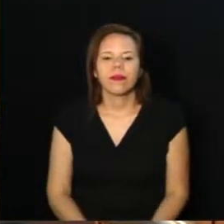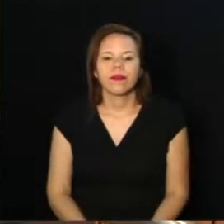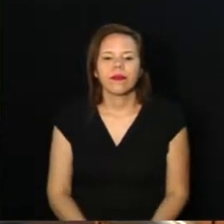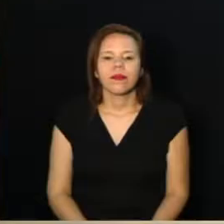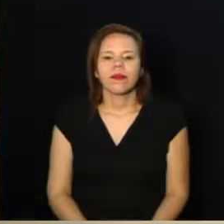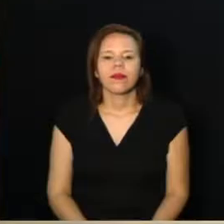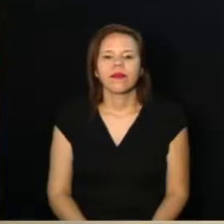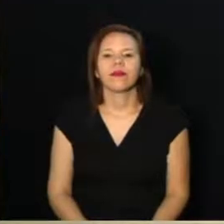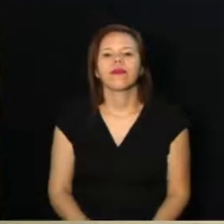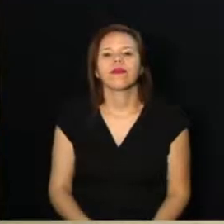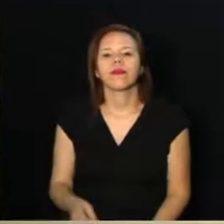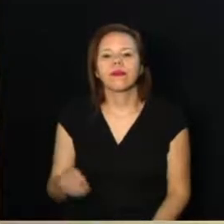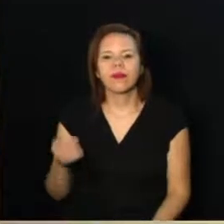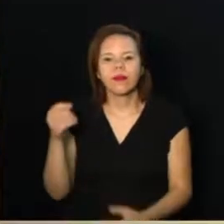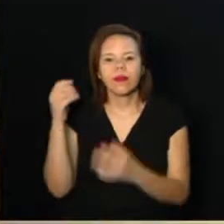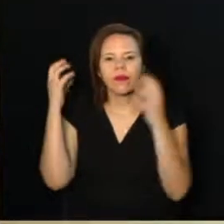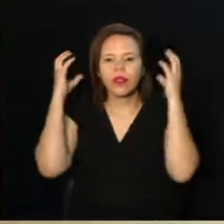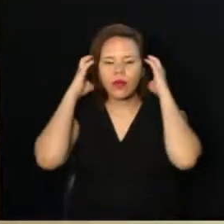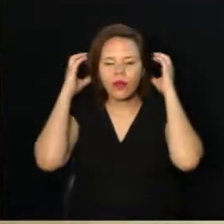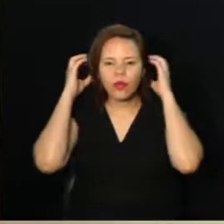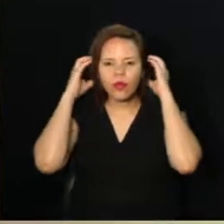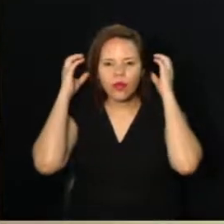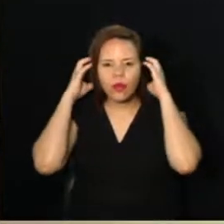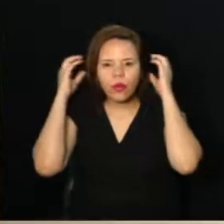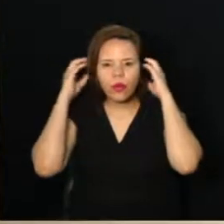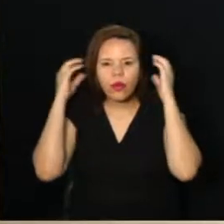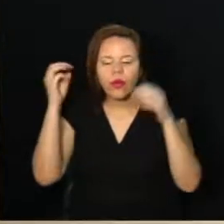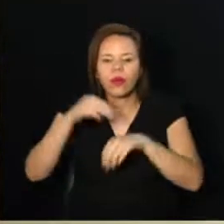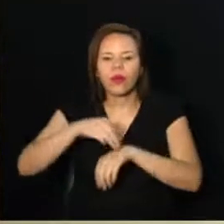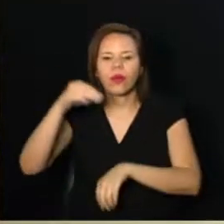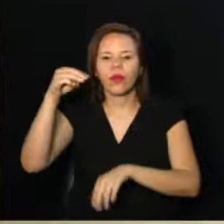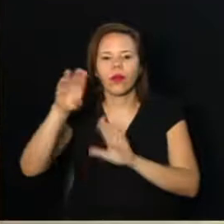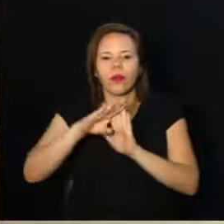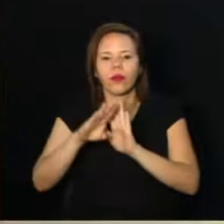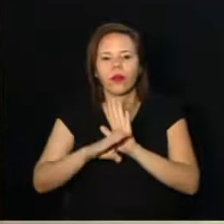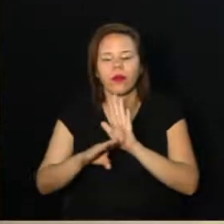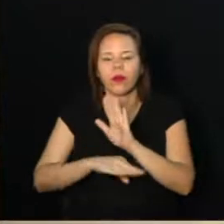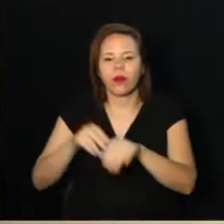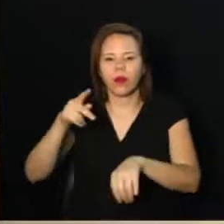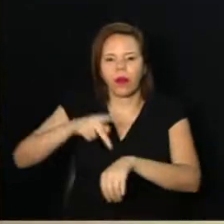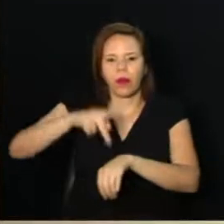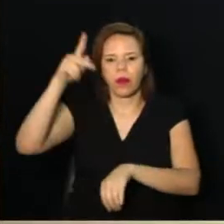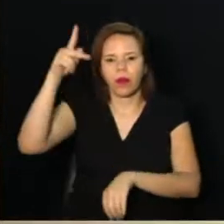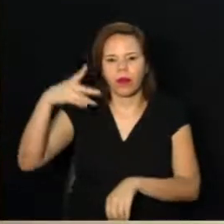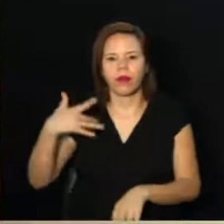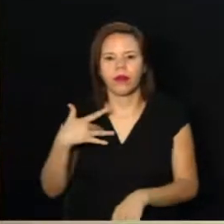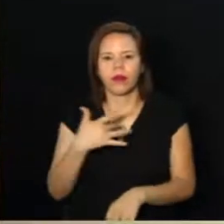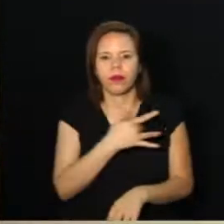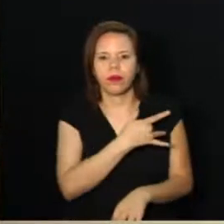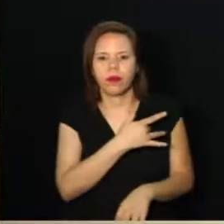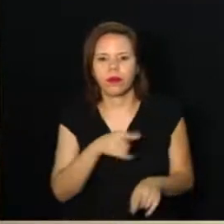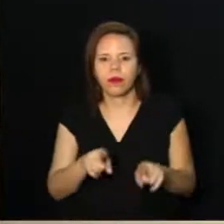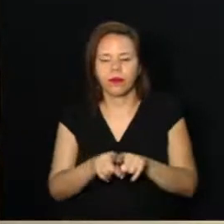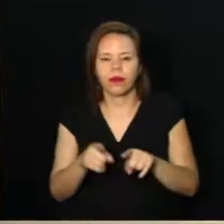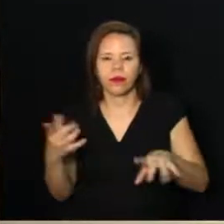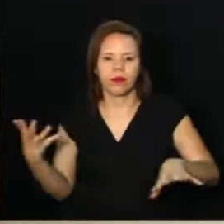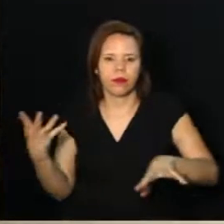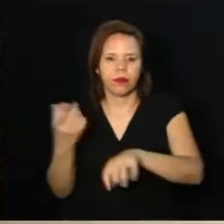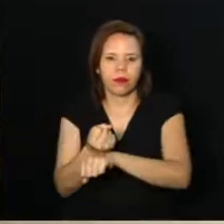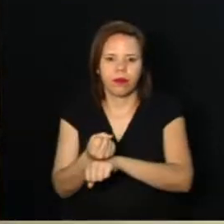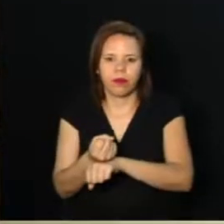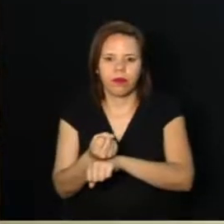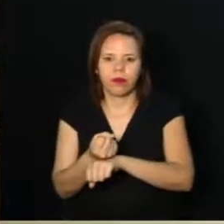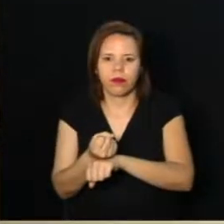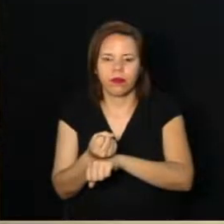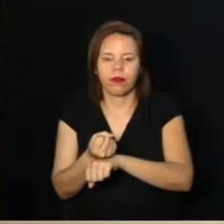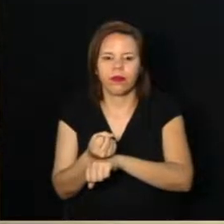Fernanda é fonoaudióloga, mestre do Programa de Pós-Graduação em Saúde, Interdisciplinaridade